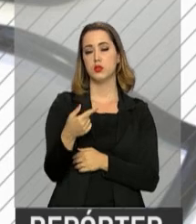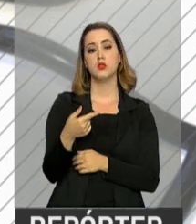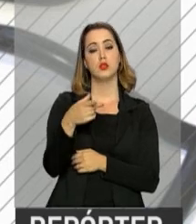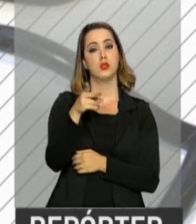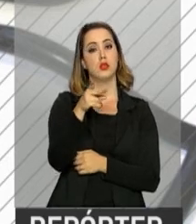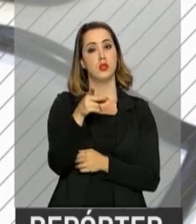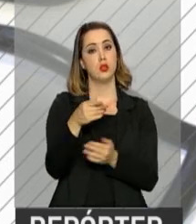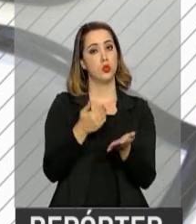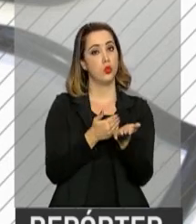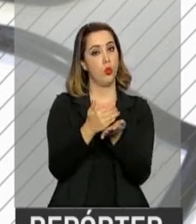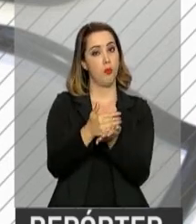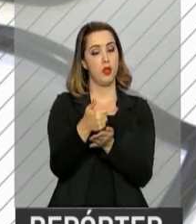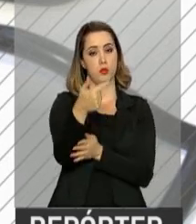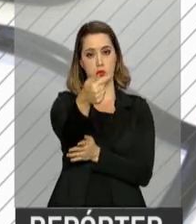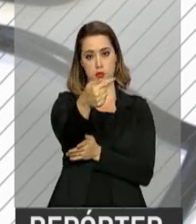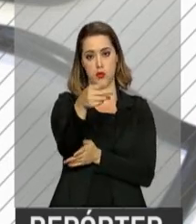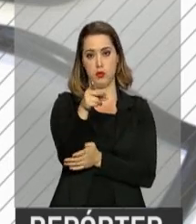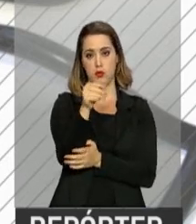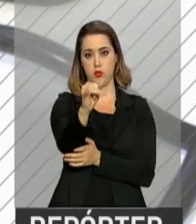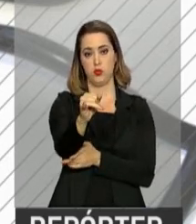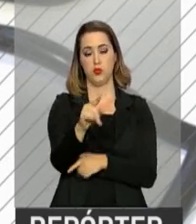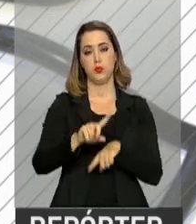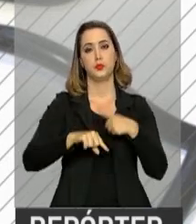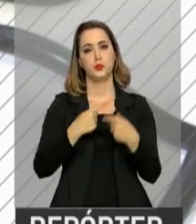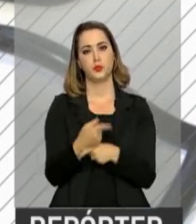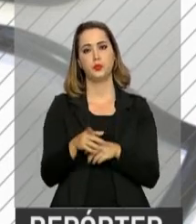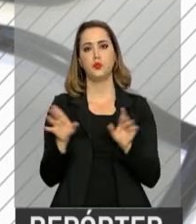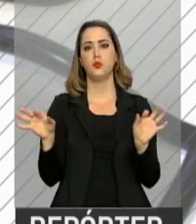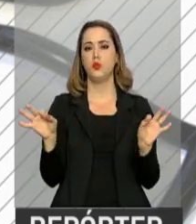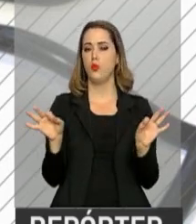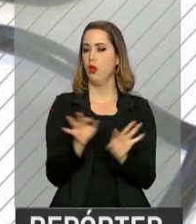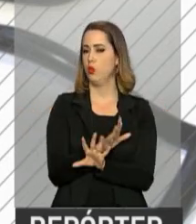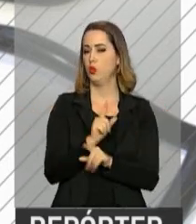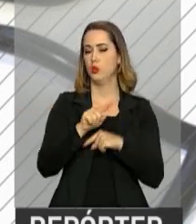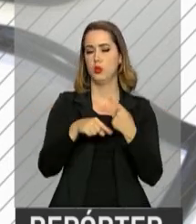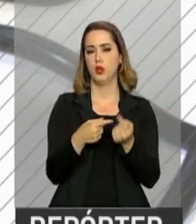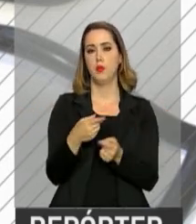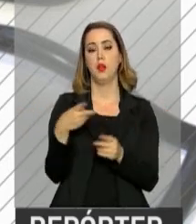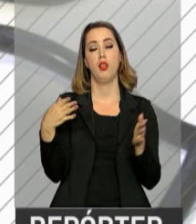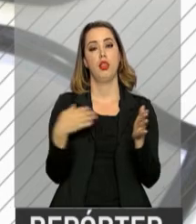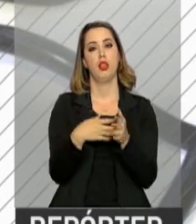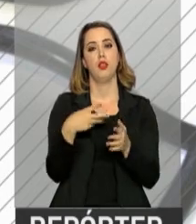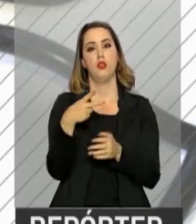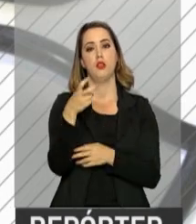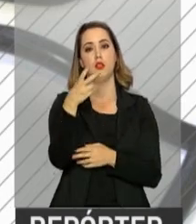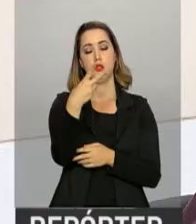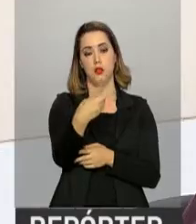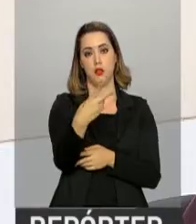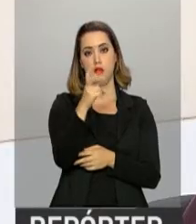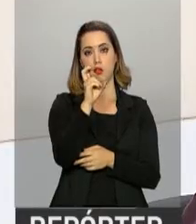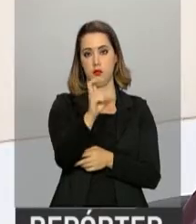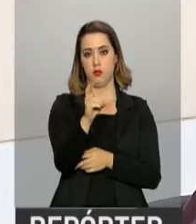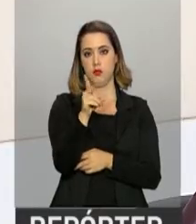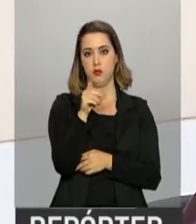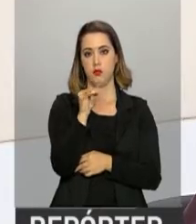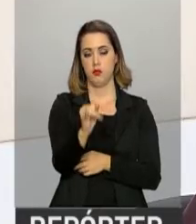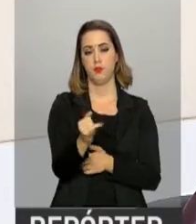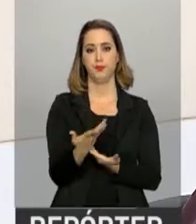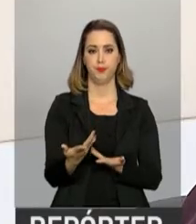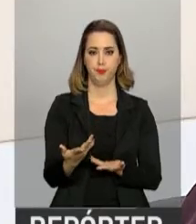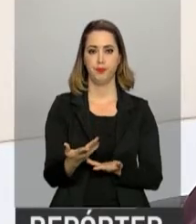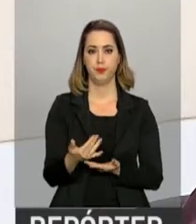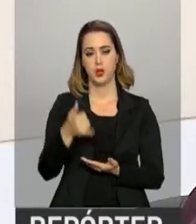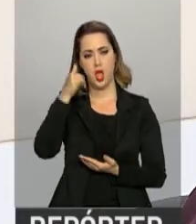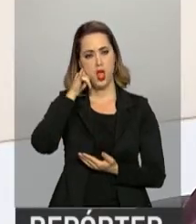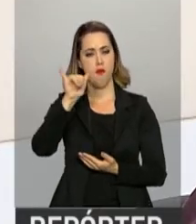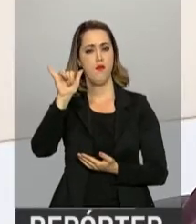as operadoras devem finalizar todo o processo de contratação em até 25 dias. Evita que possamos